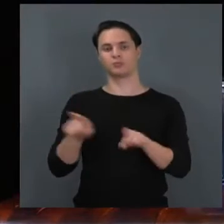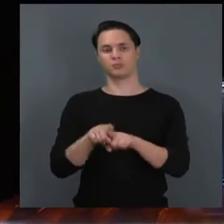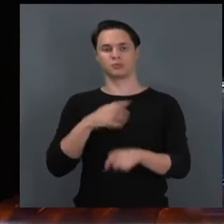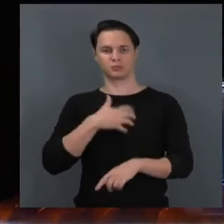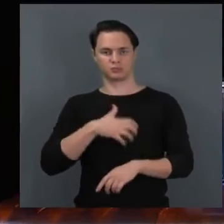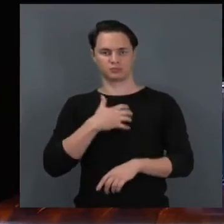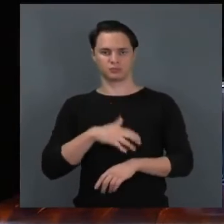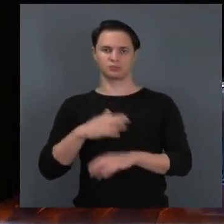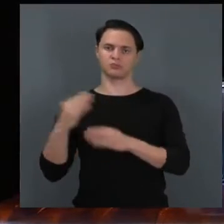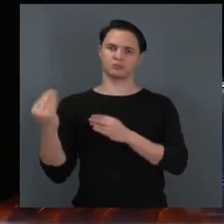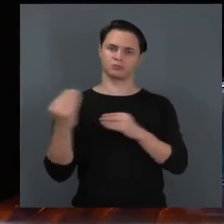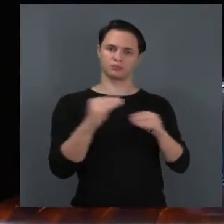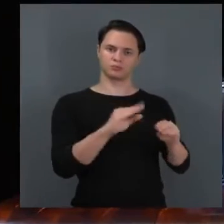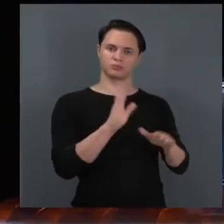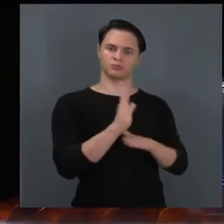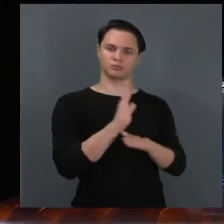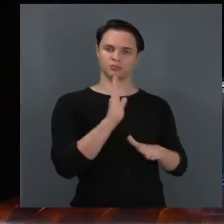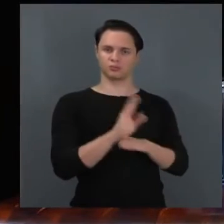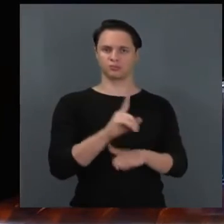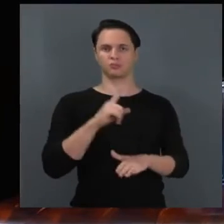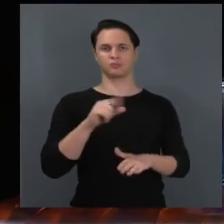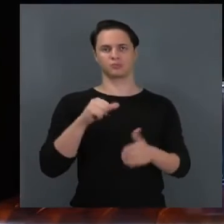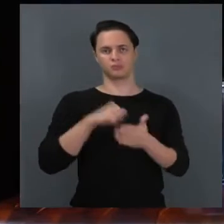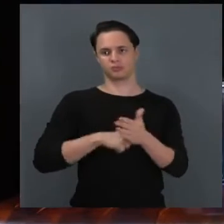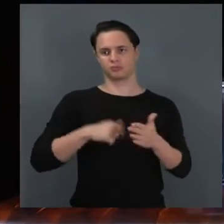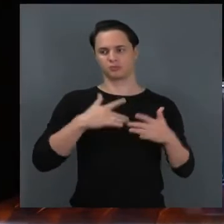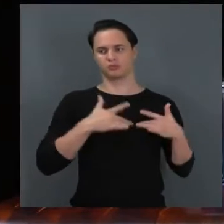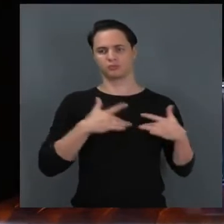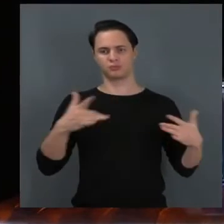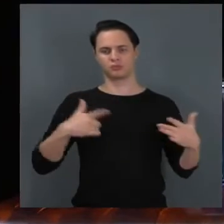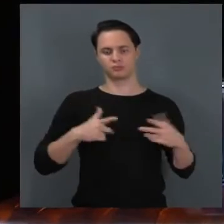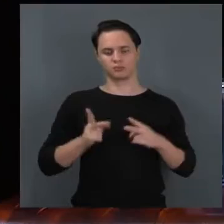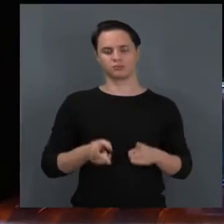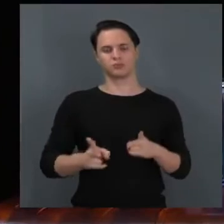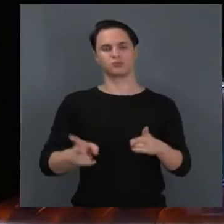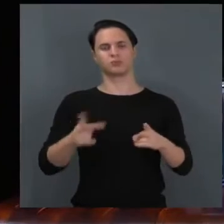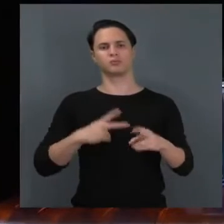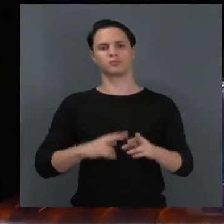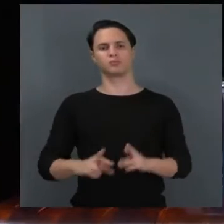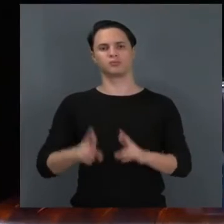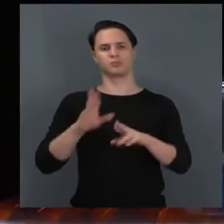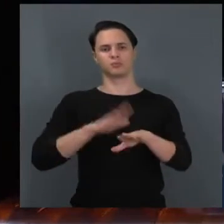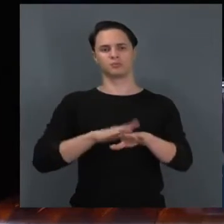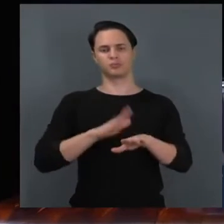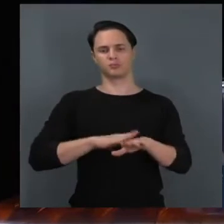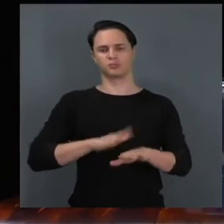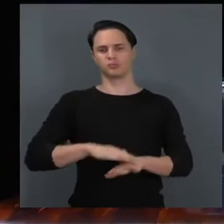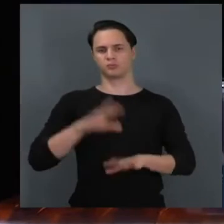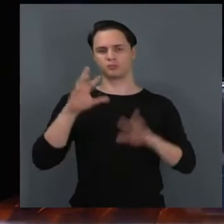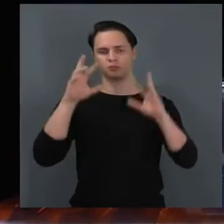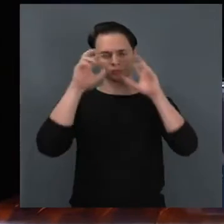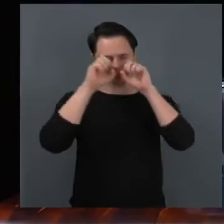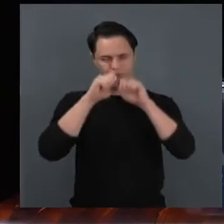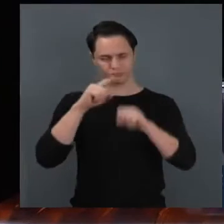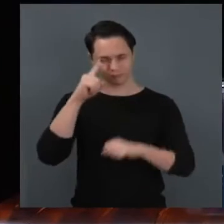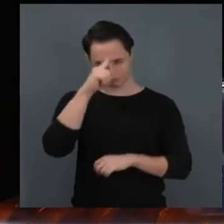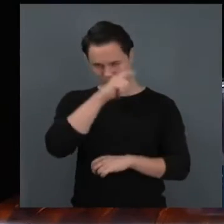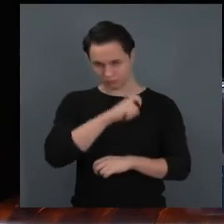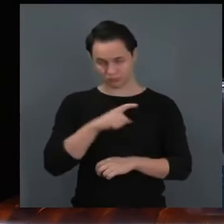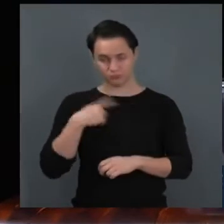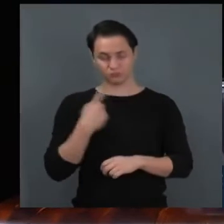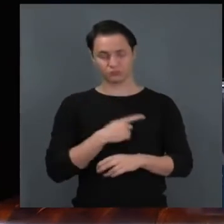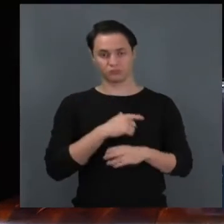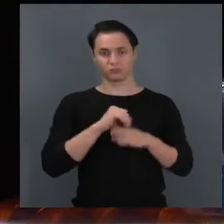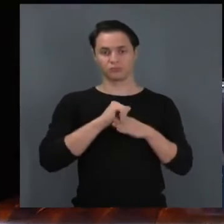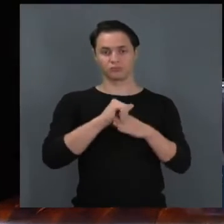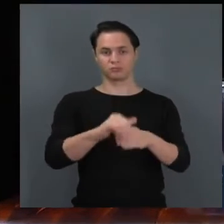ajuda. Que a luz da solidariedade continue a brilhar, mesmo nos momentos mais tenebrosos, guiando-nos pelo